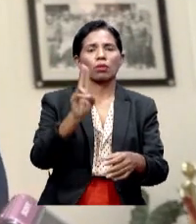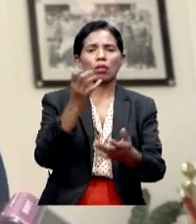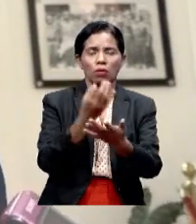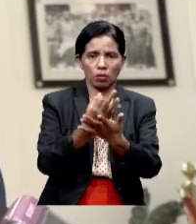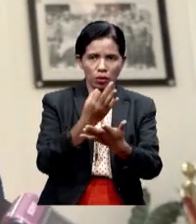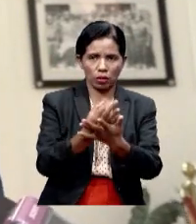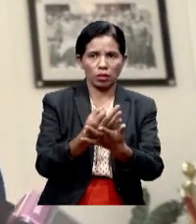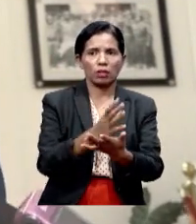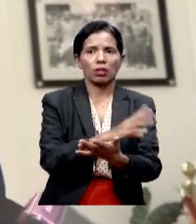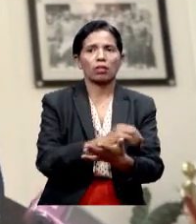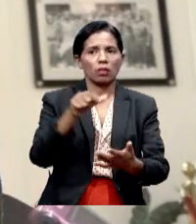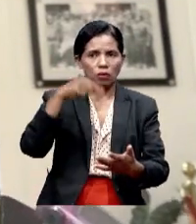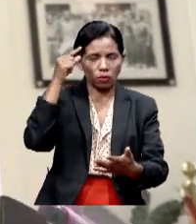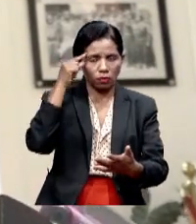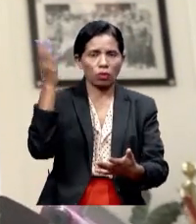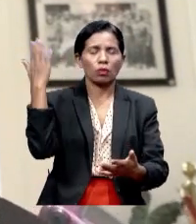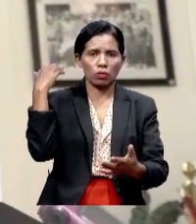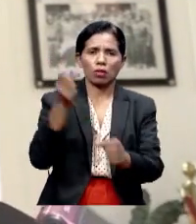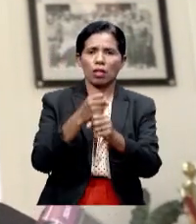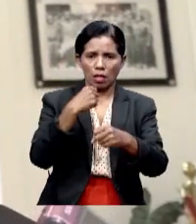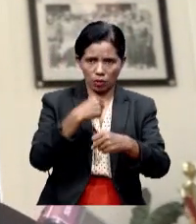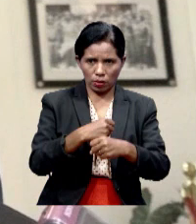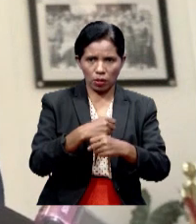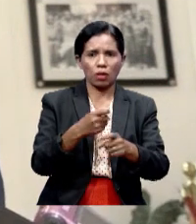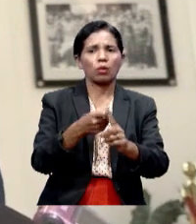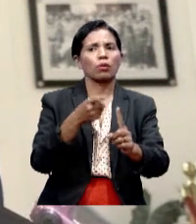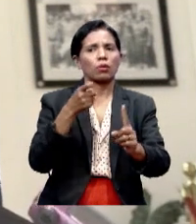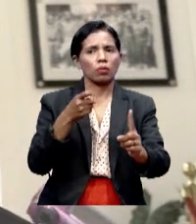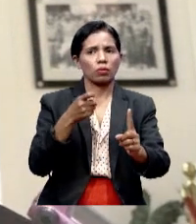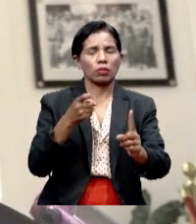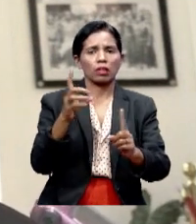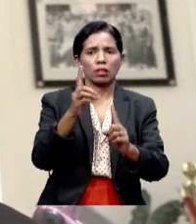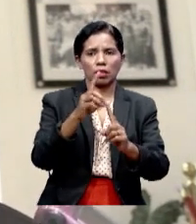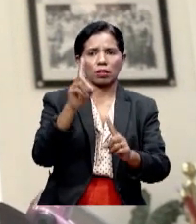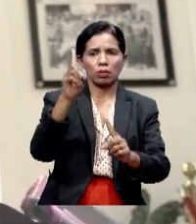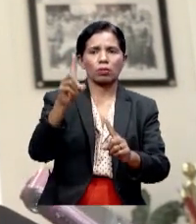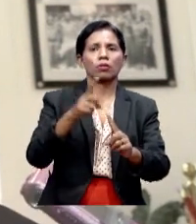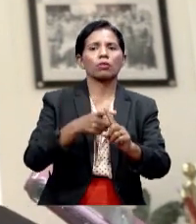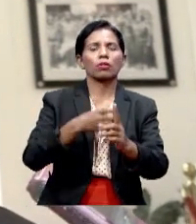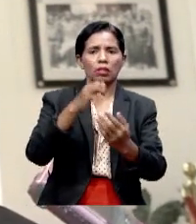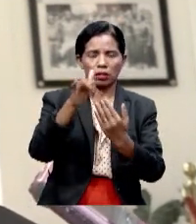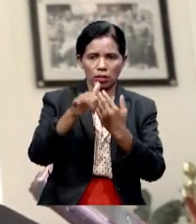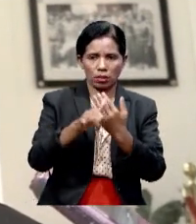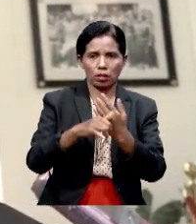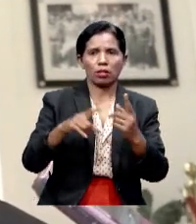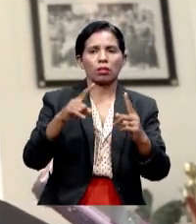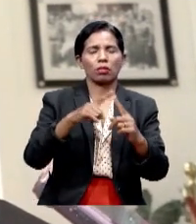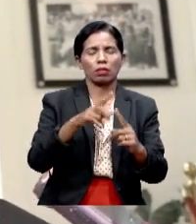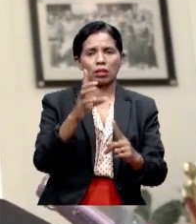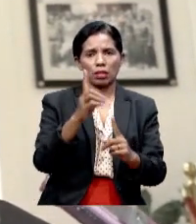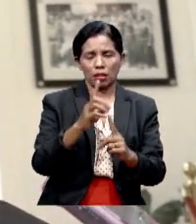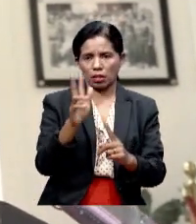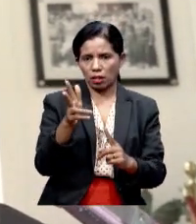atual nebeque governo anterior halo, husi dia 1 de janeiro to dia 30 de